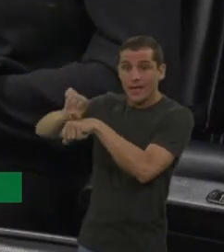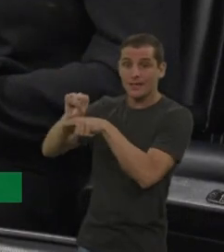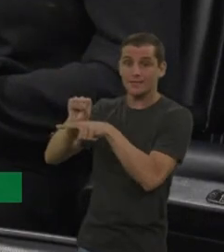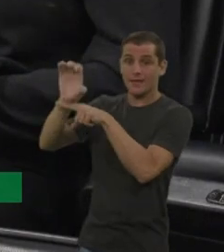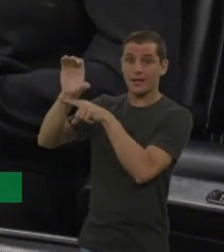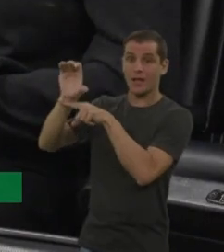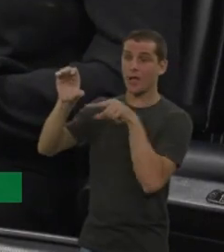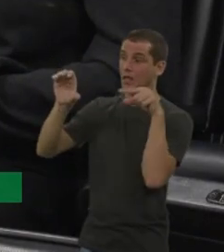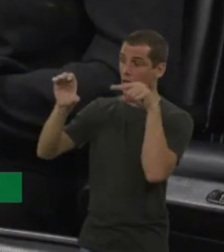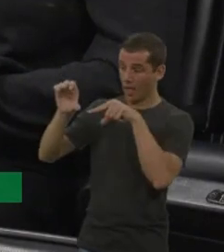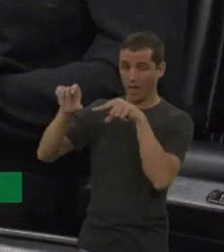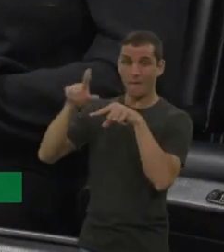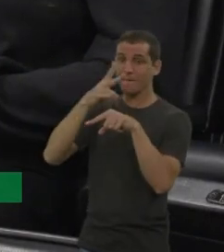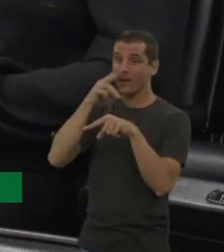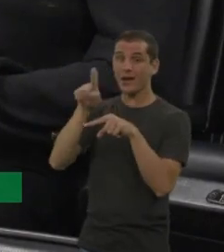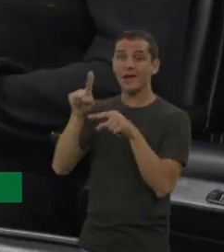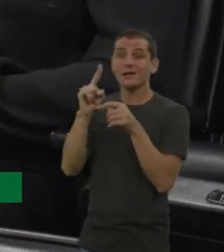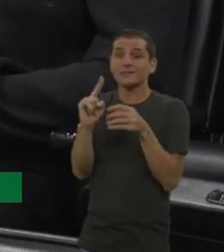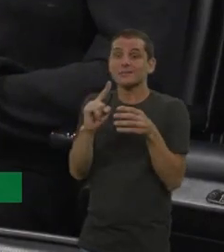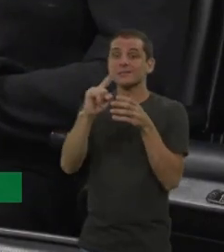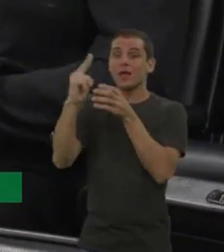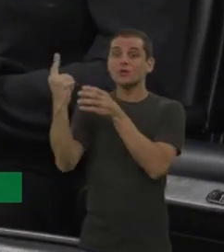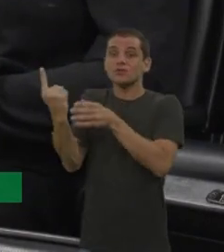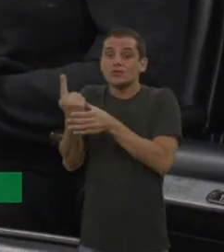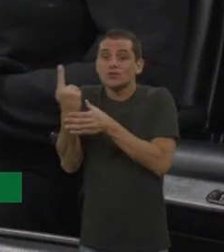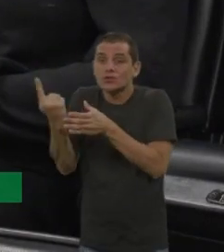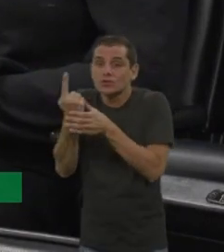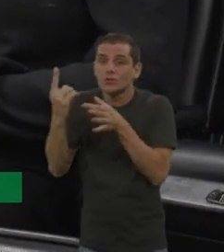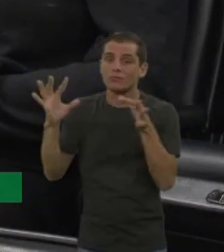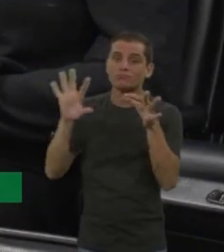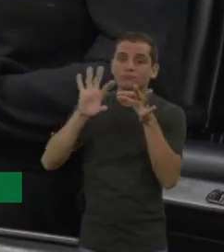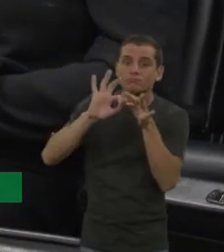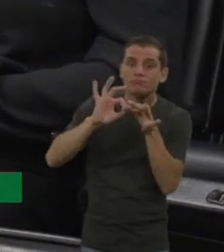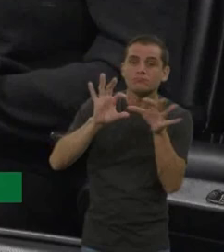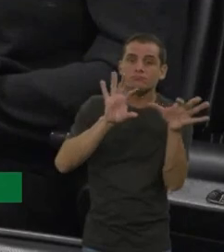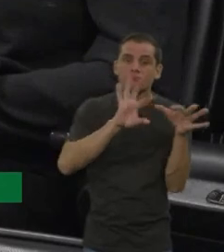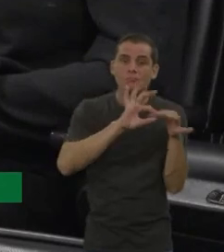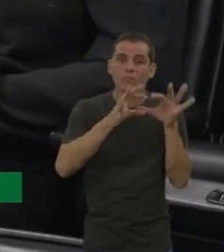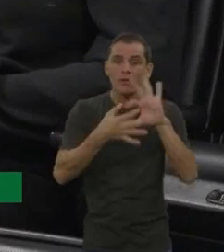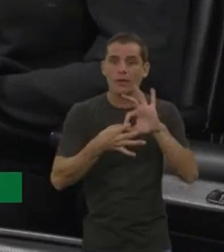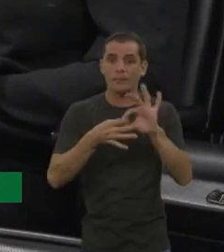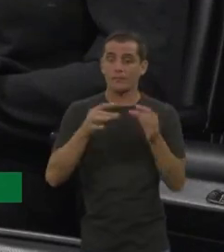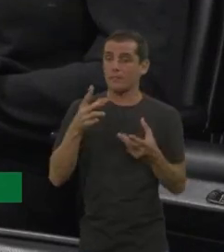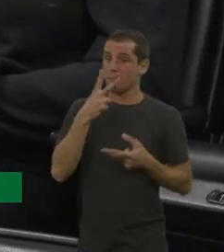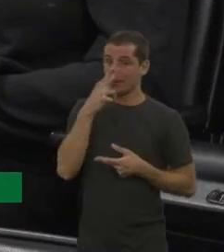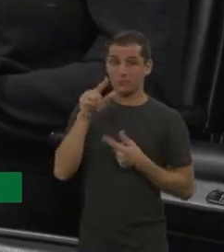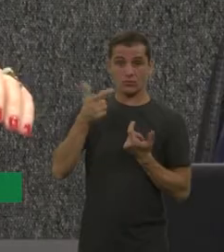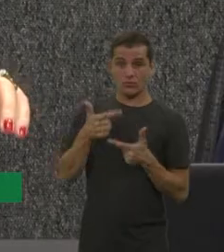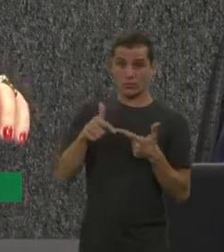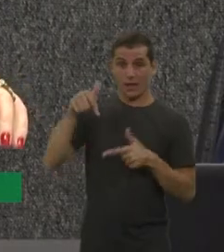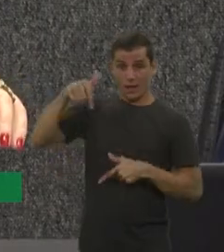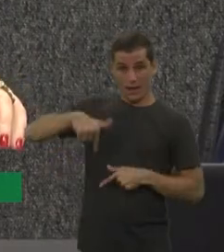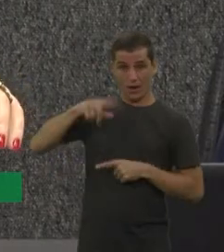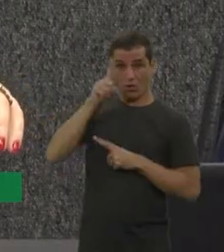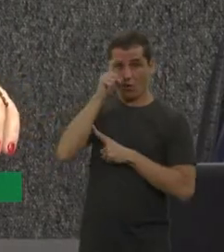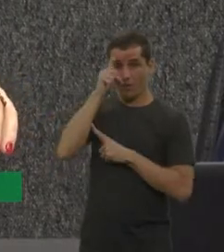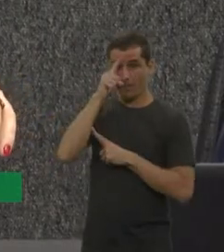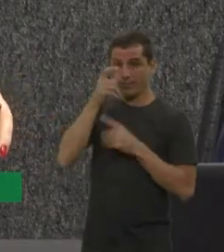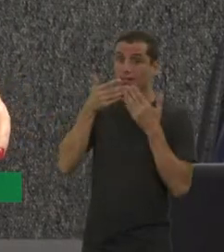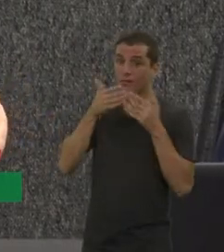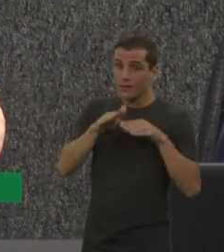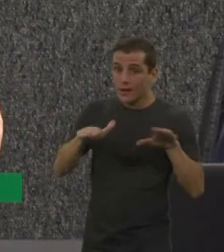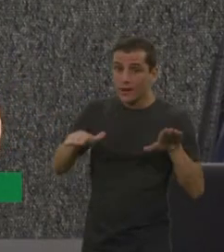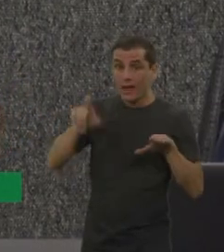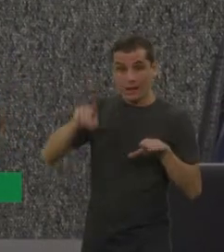mundo, sem conexão com o hospital infantil, que é o centro de referência. Não dá para o centro catarinense